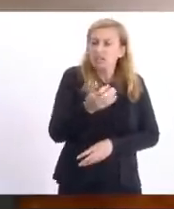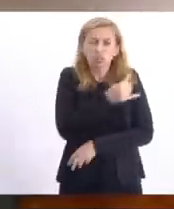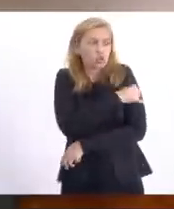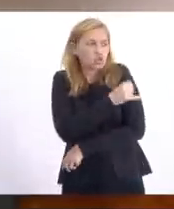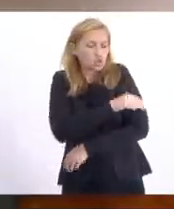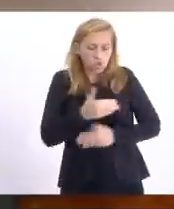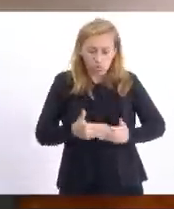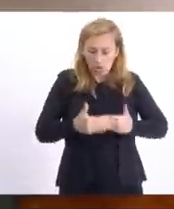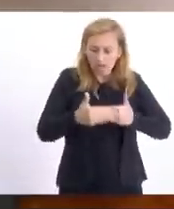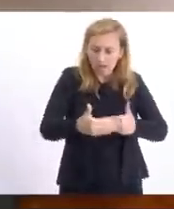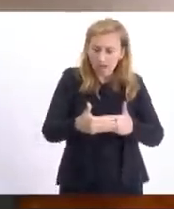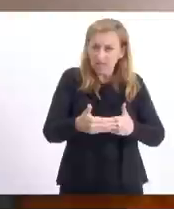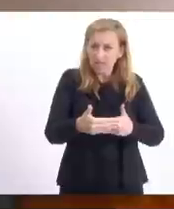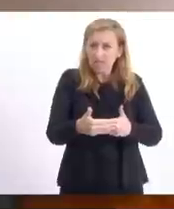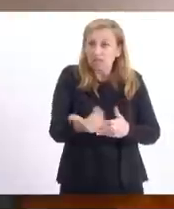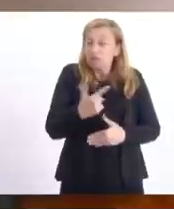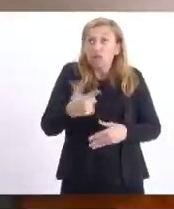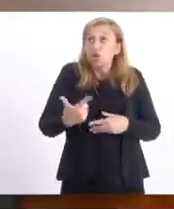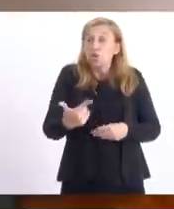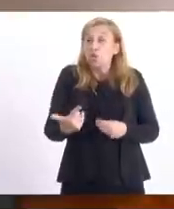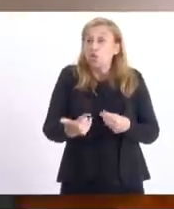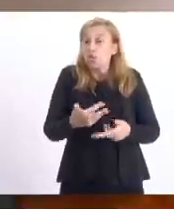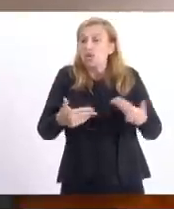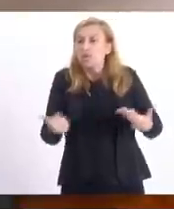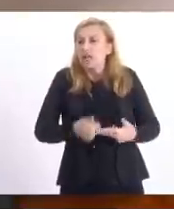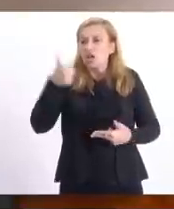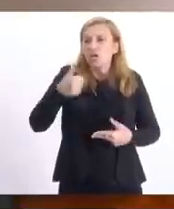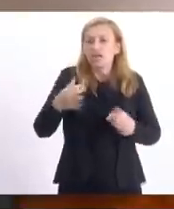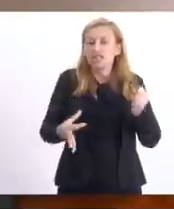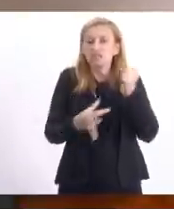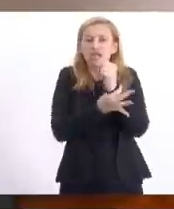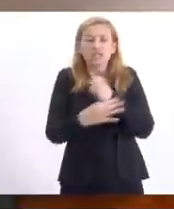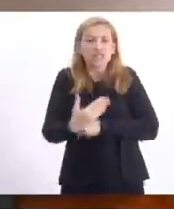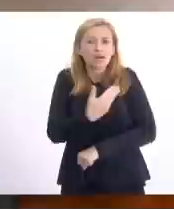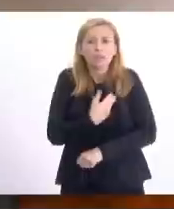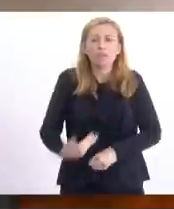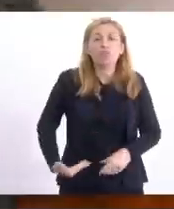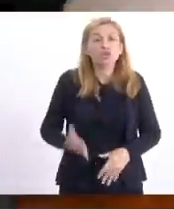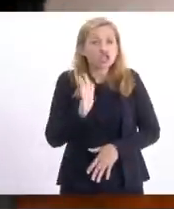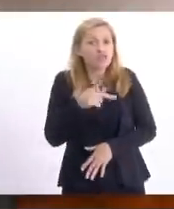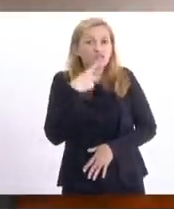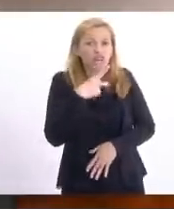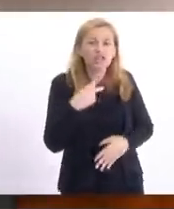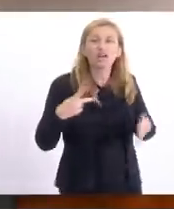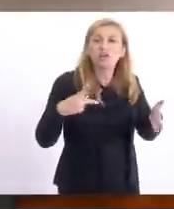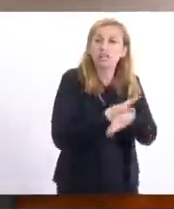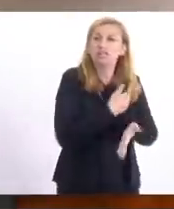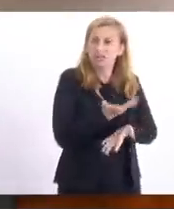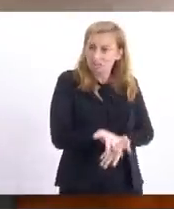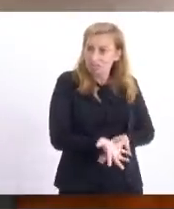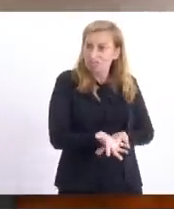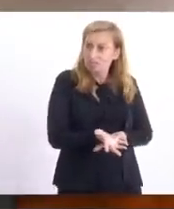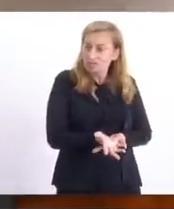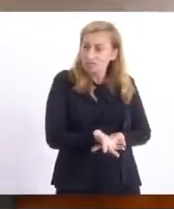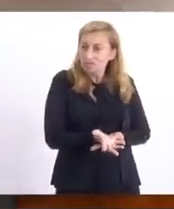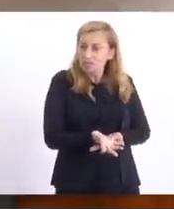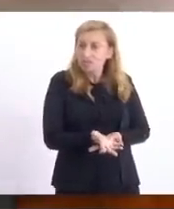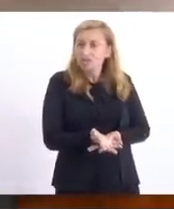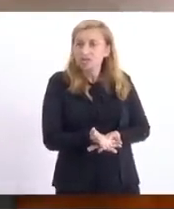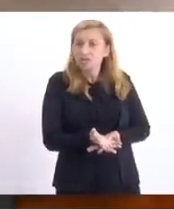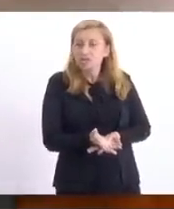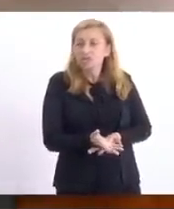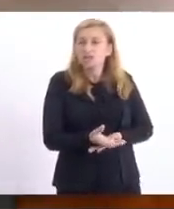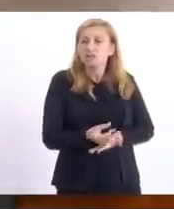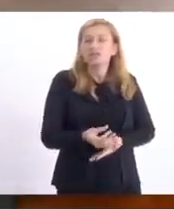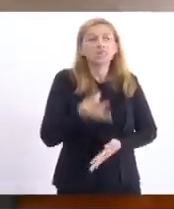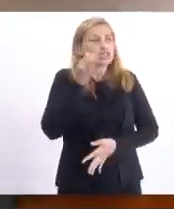que avance, não tem coisa melhor do que a segurança pública. Como já falei, o que aconteceu no Espírito Santo, quando a